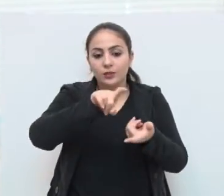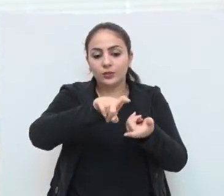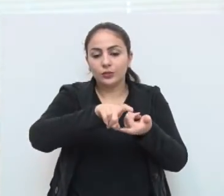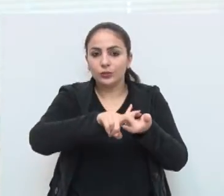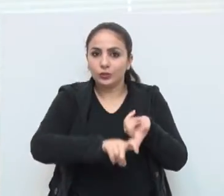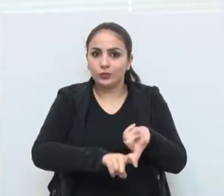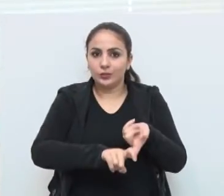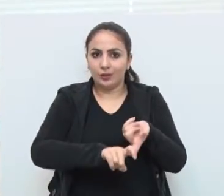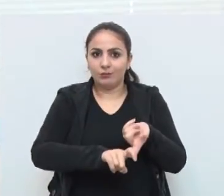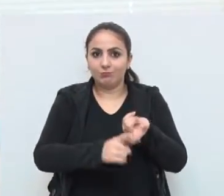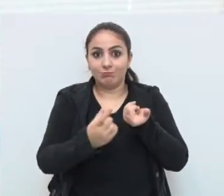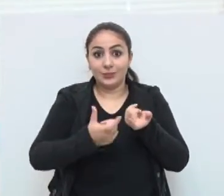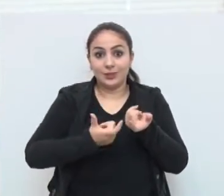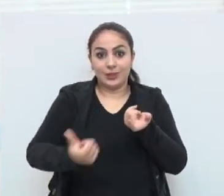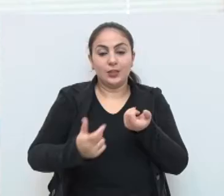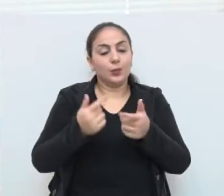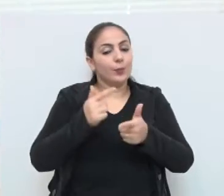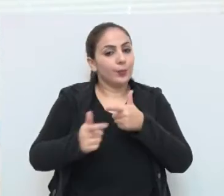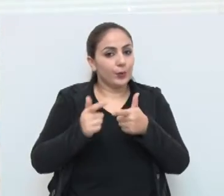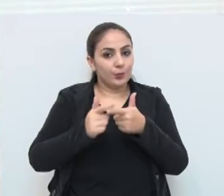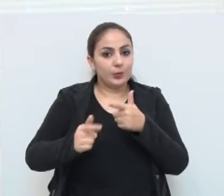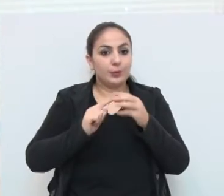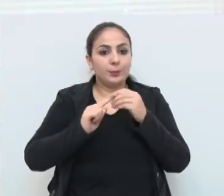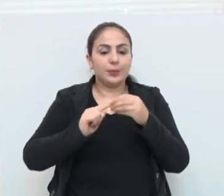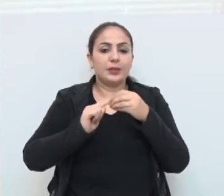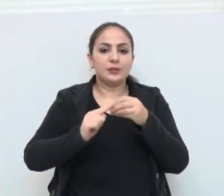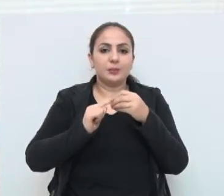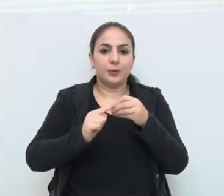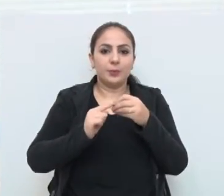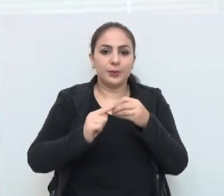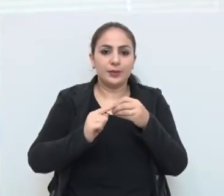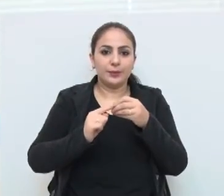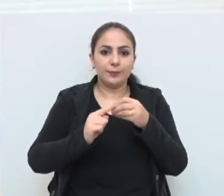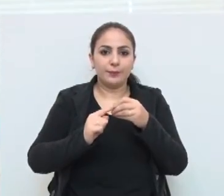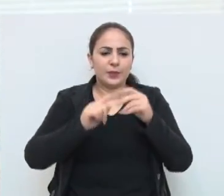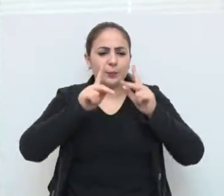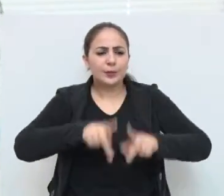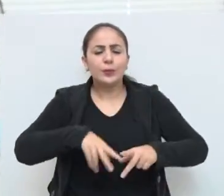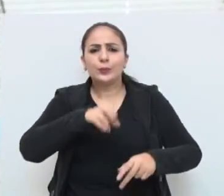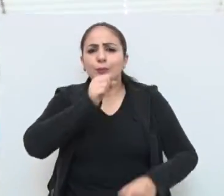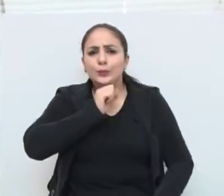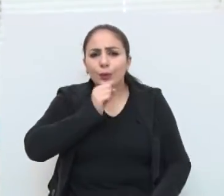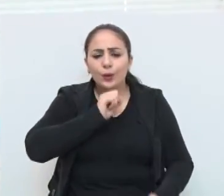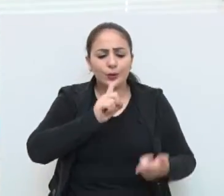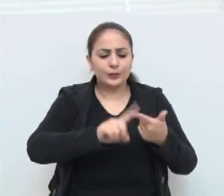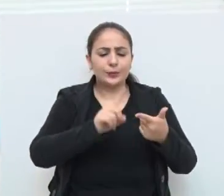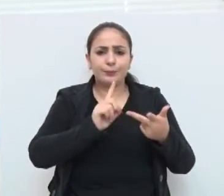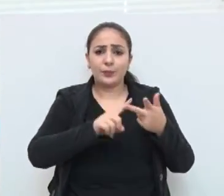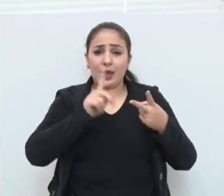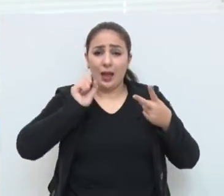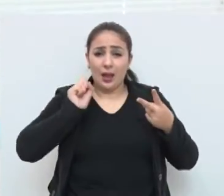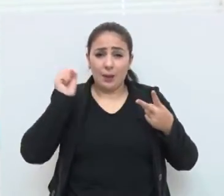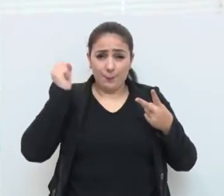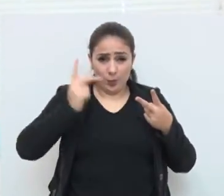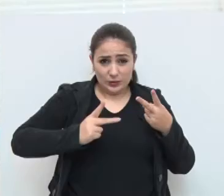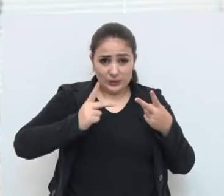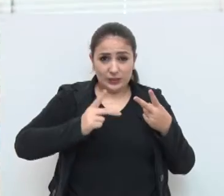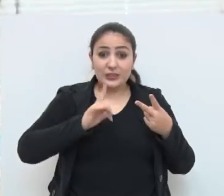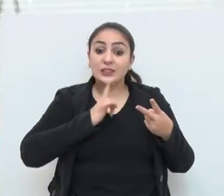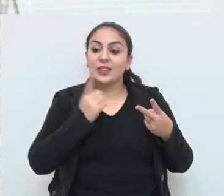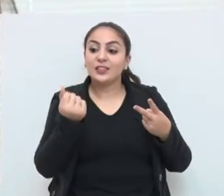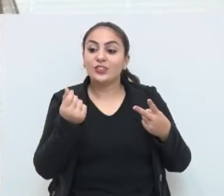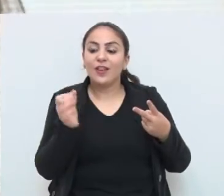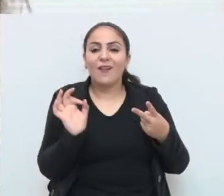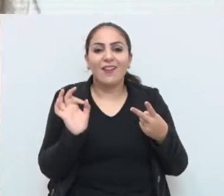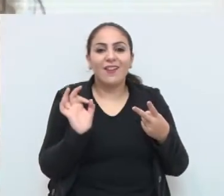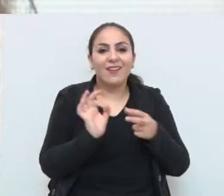um grande problema, principalmente dentro com os idosos, com os aposentados, que têm os créditos